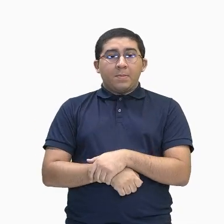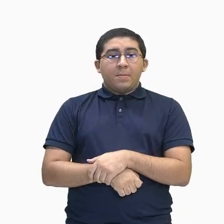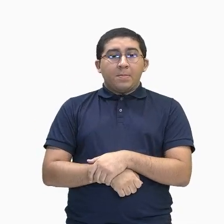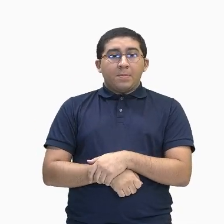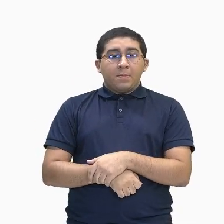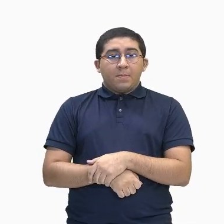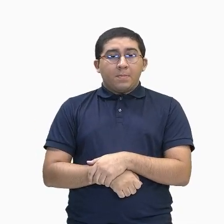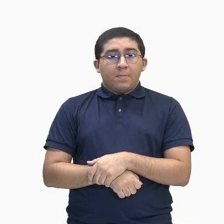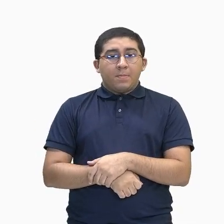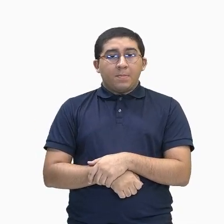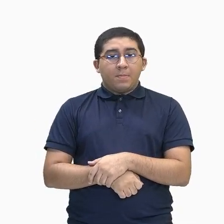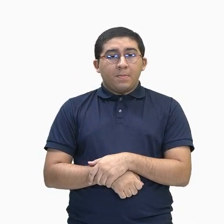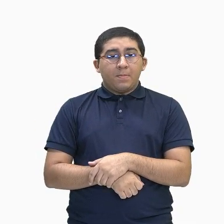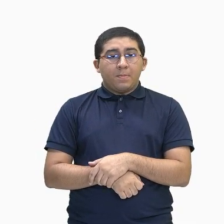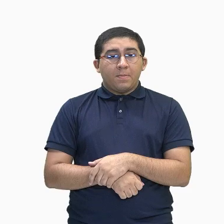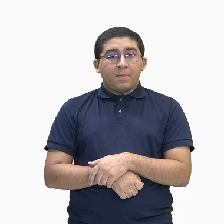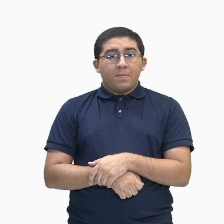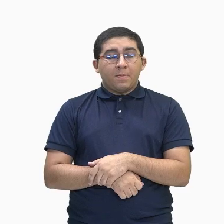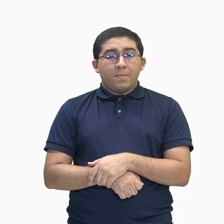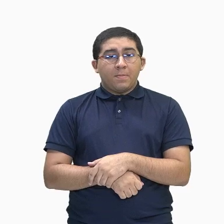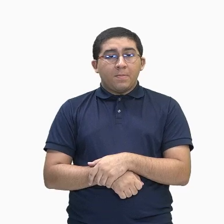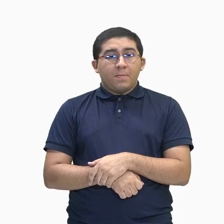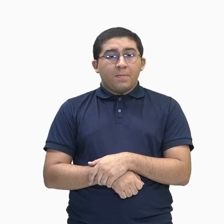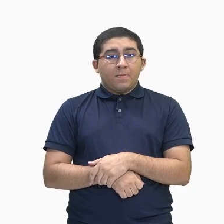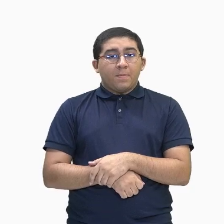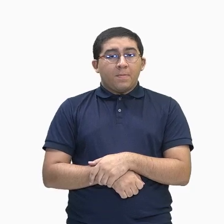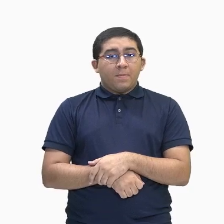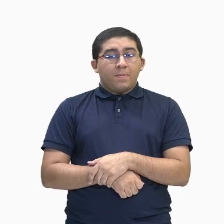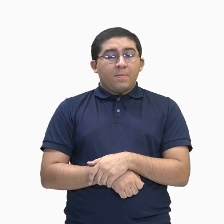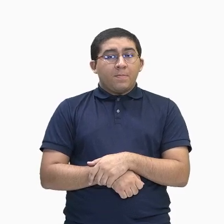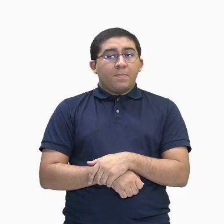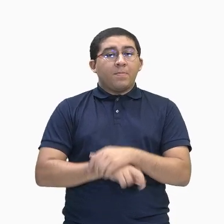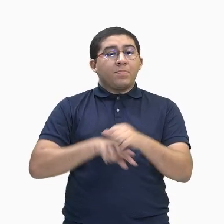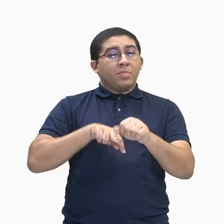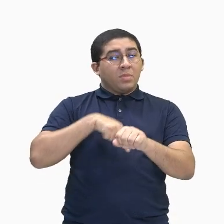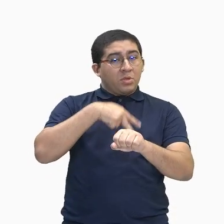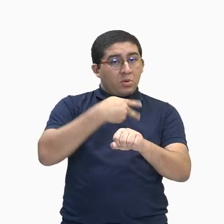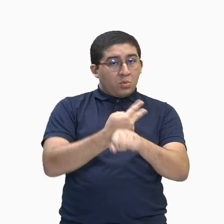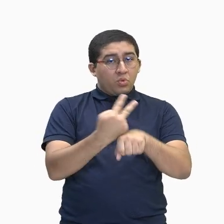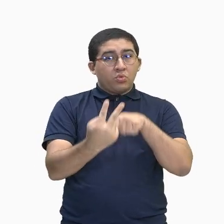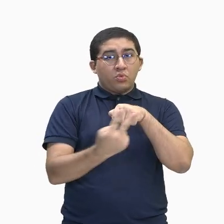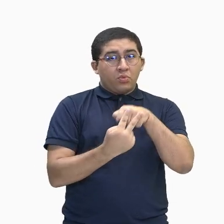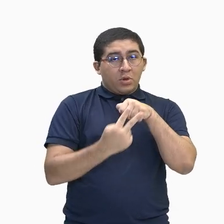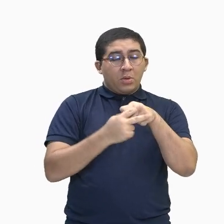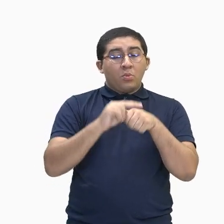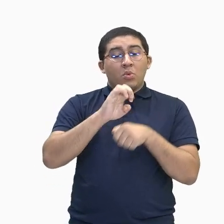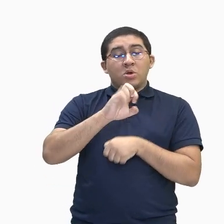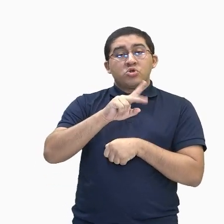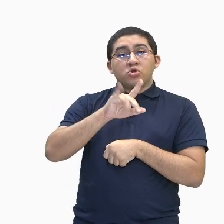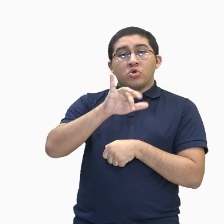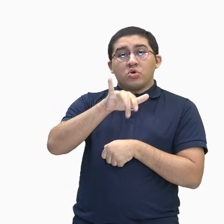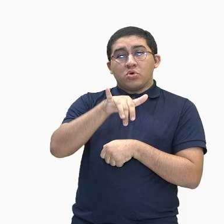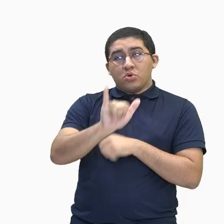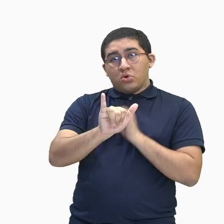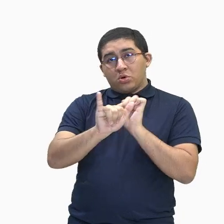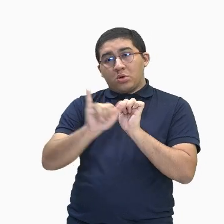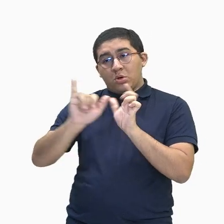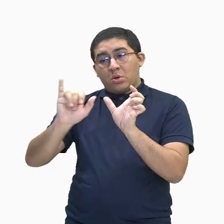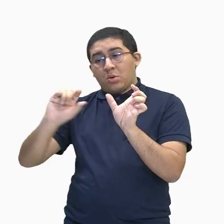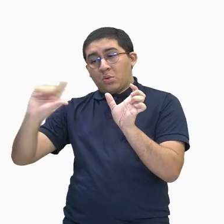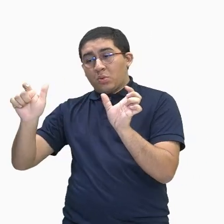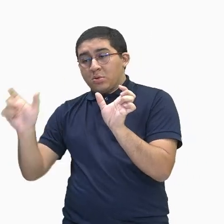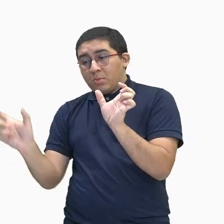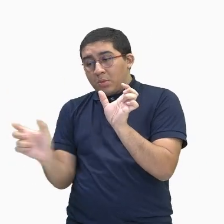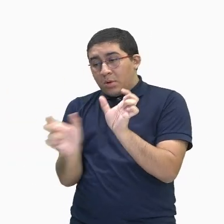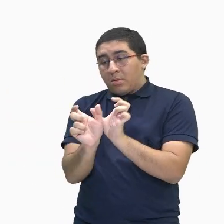o verbo enjoy, o próximo verbo deve obrigatoriamente vir no gerúndio. E aí que eu